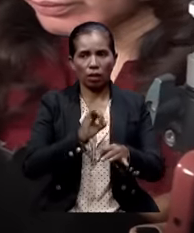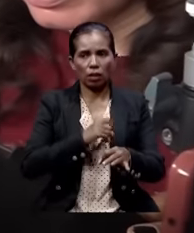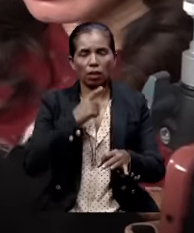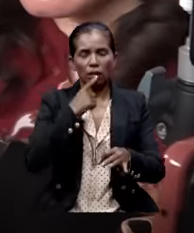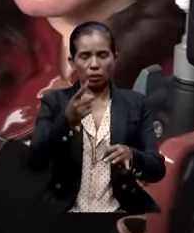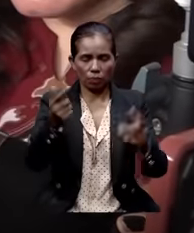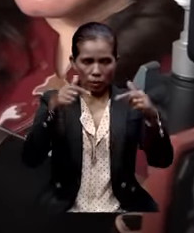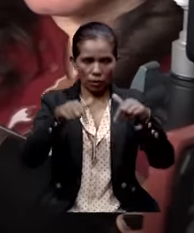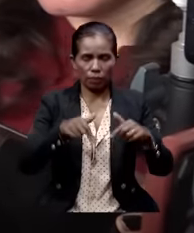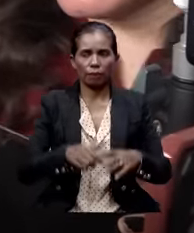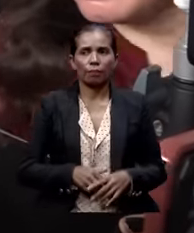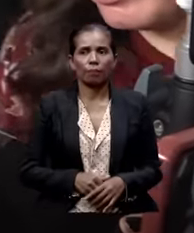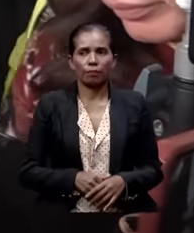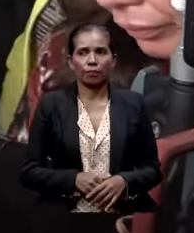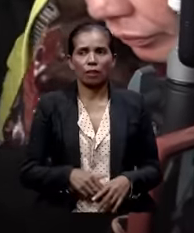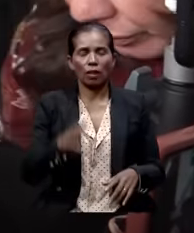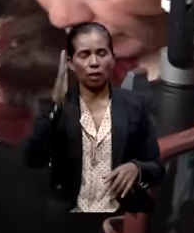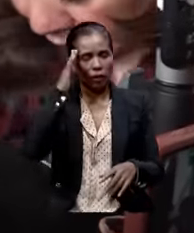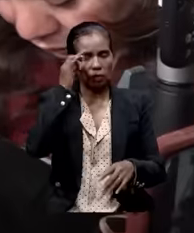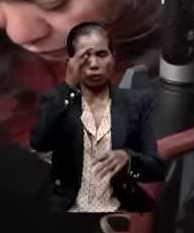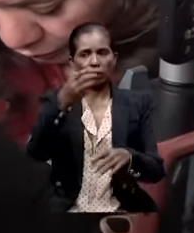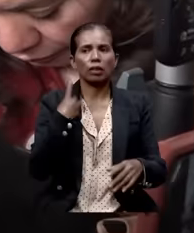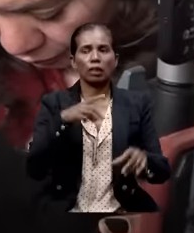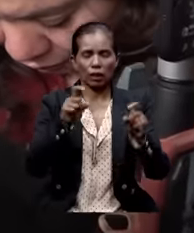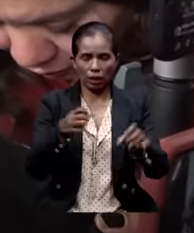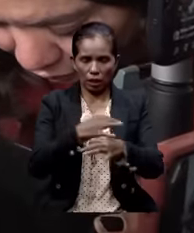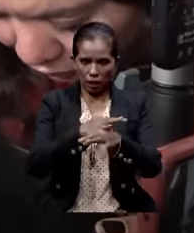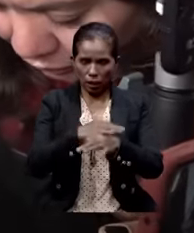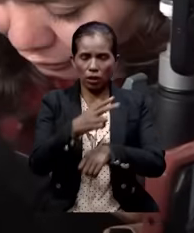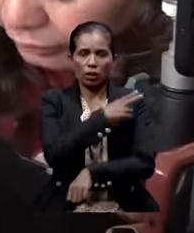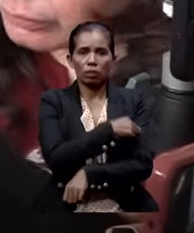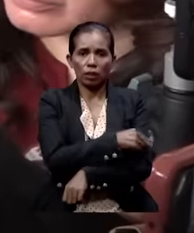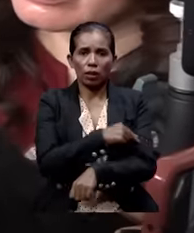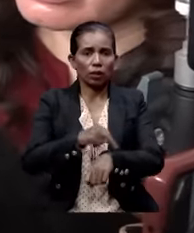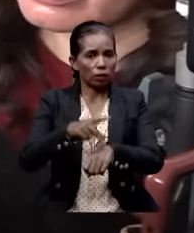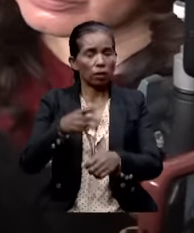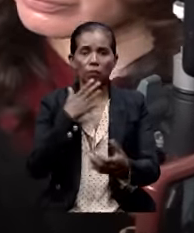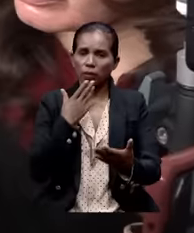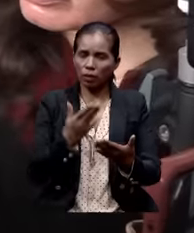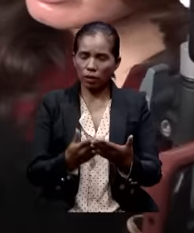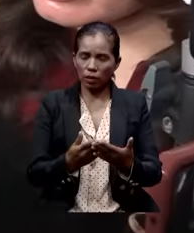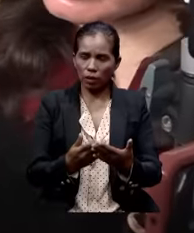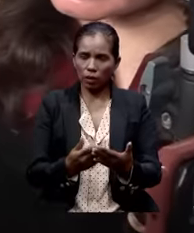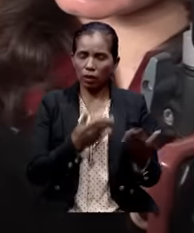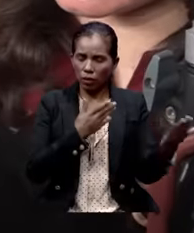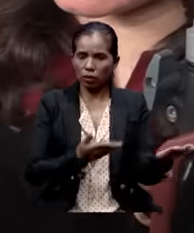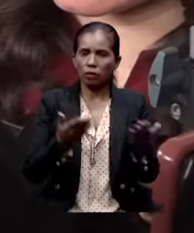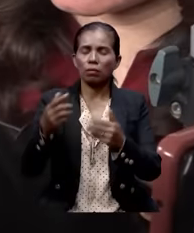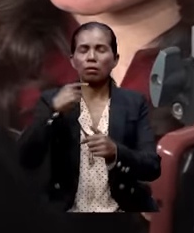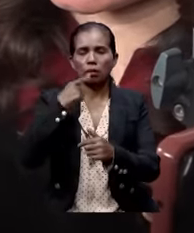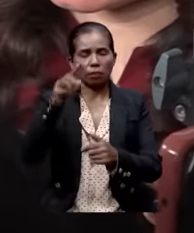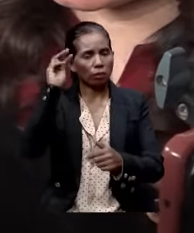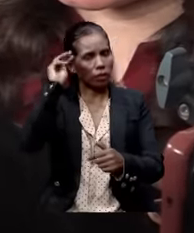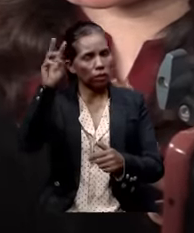umayan. Hanoi ba futuro ita teng hadia dun hospital nasional ida ne beke Diak. E orienta na ba ministra, ho vice